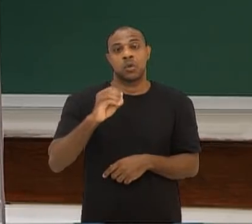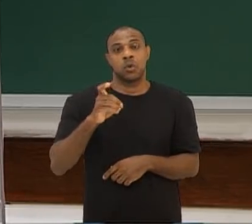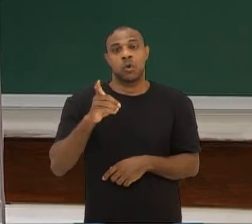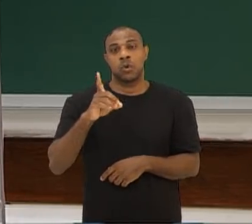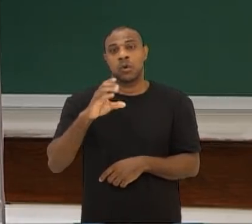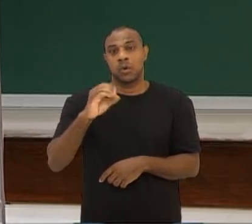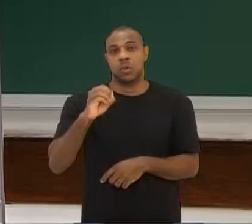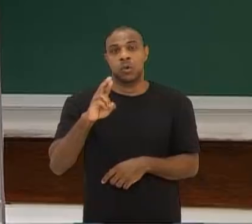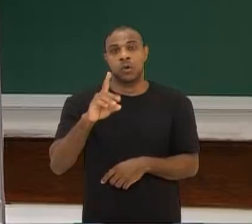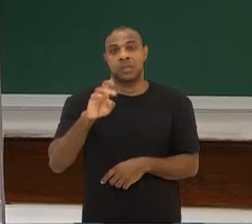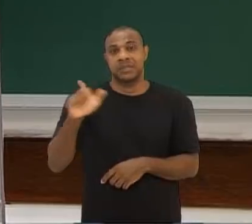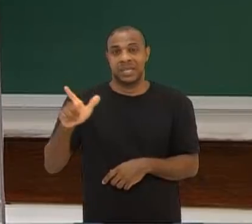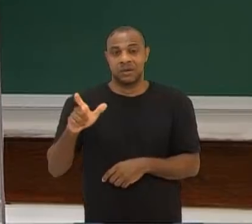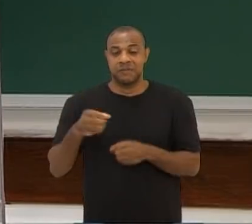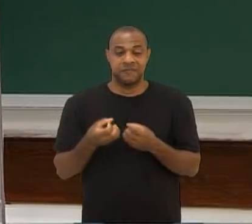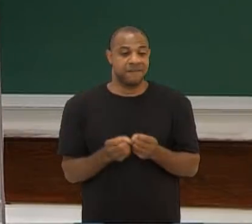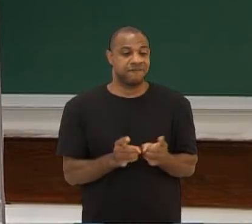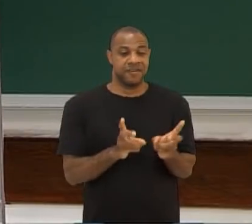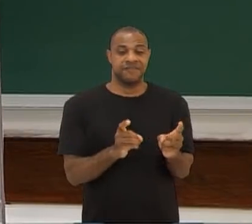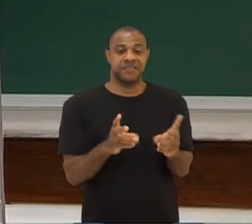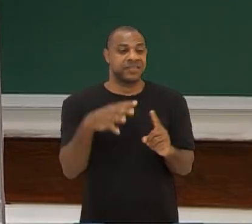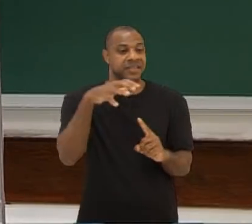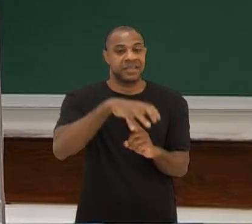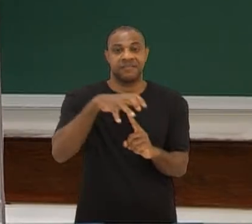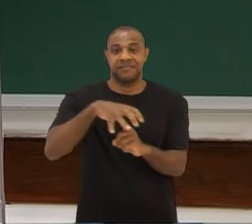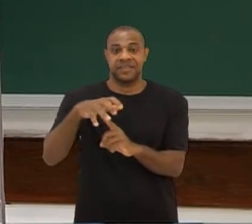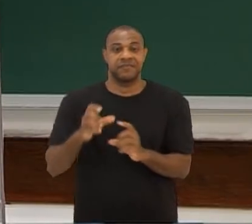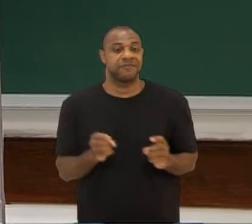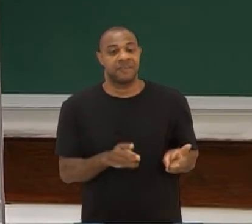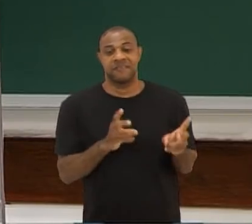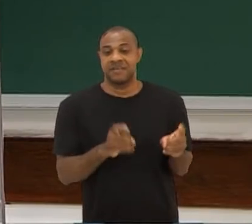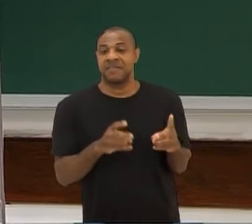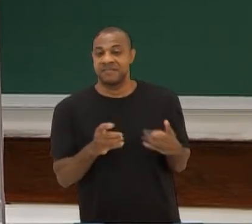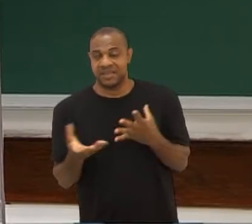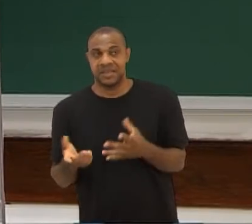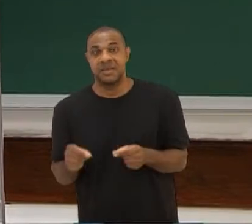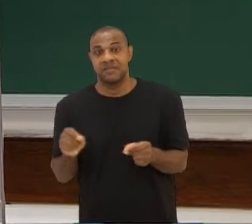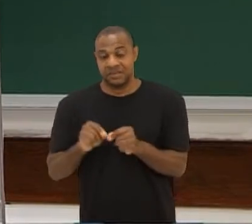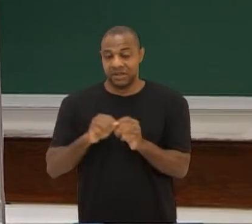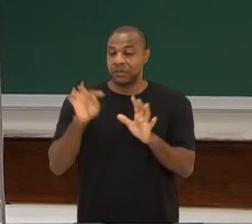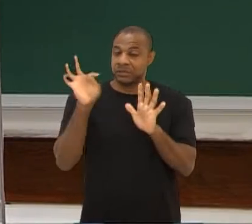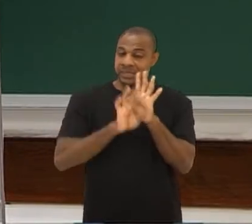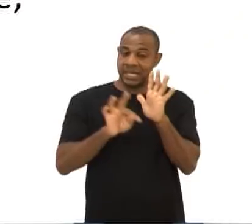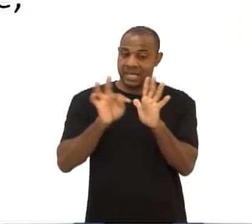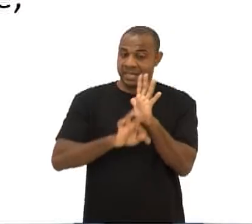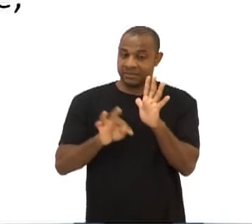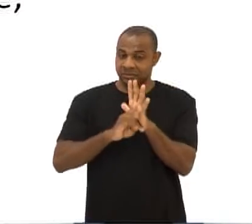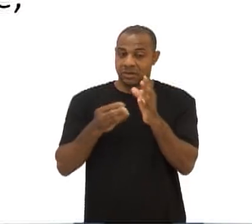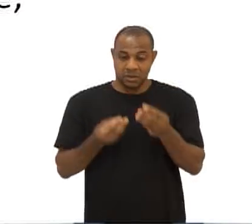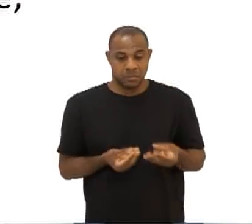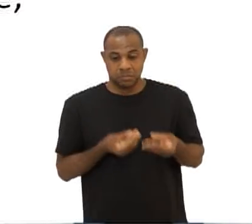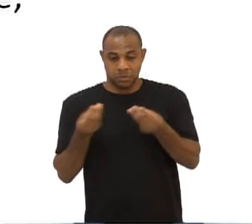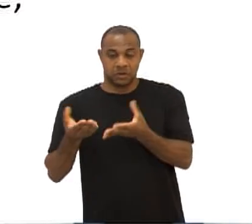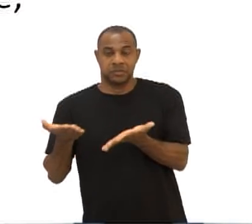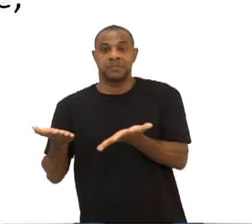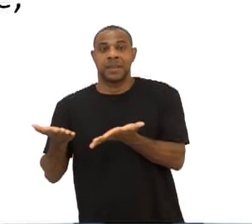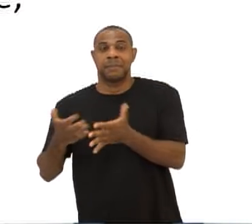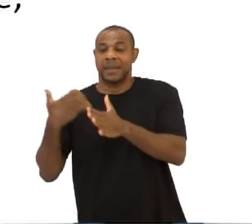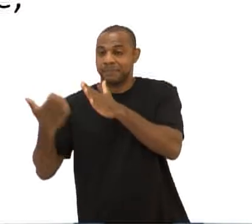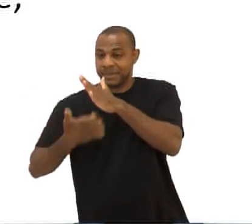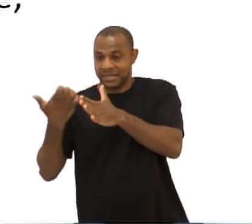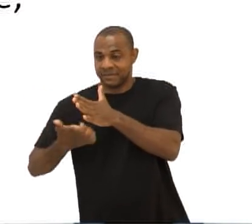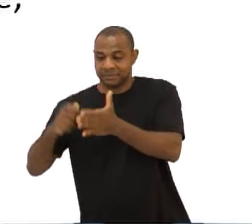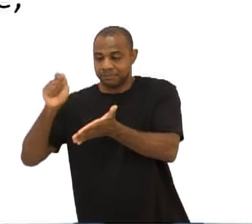vender na feira. Como que tem a outra possibilidade? Você produz o seu texto, leva para a editora distribui,